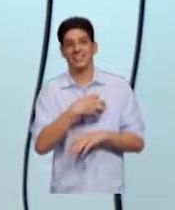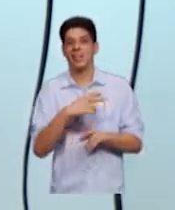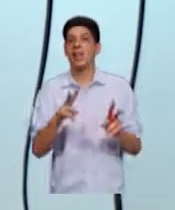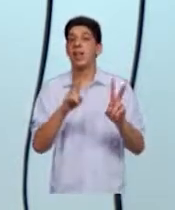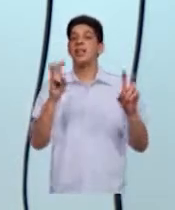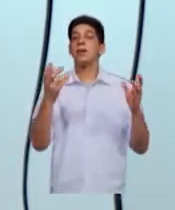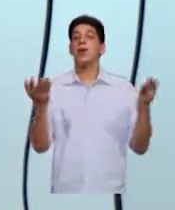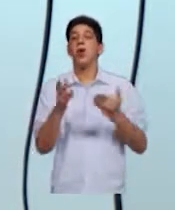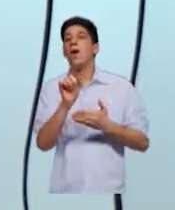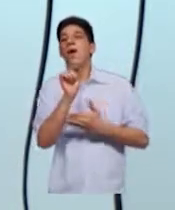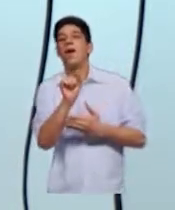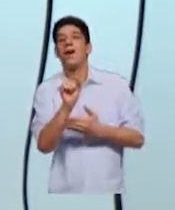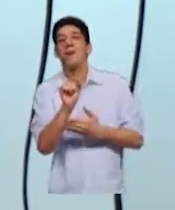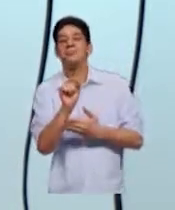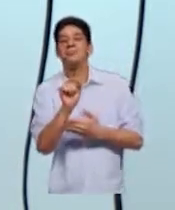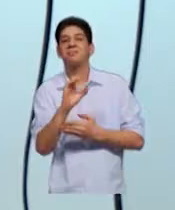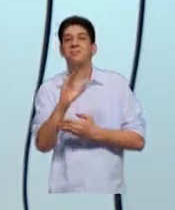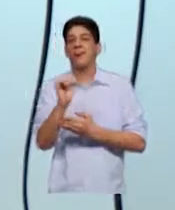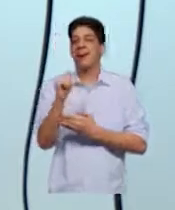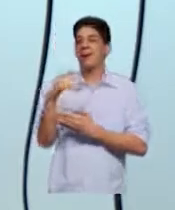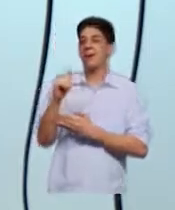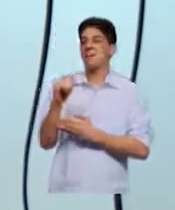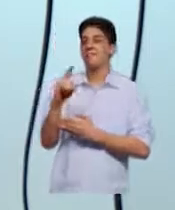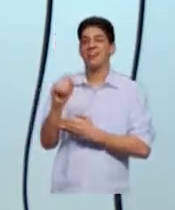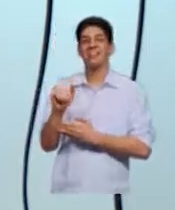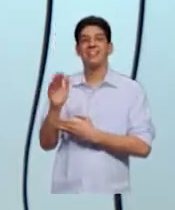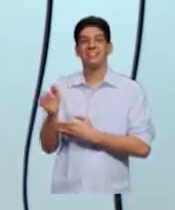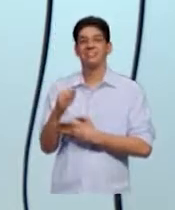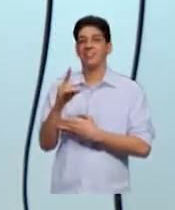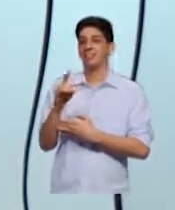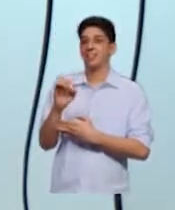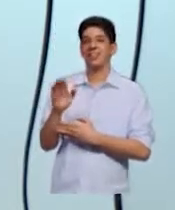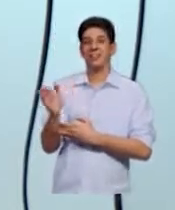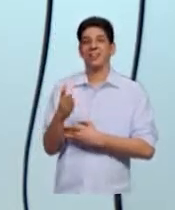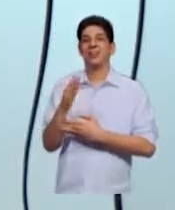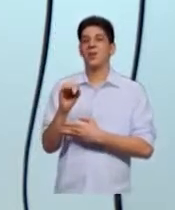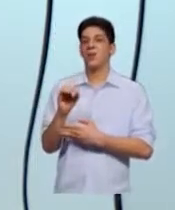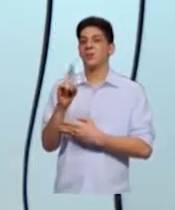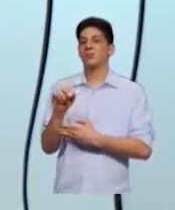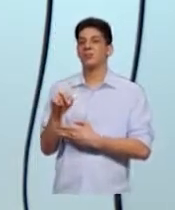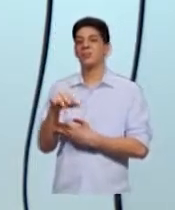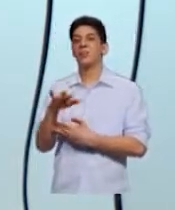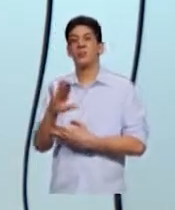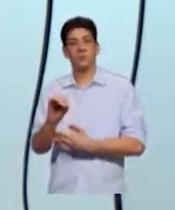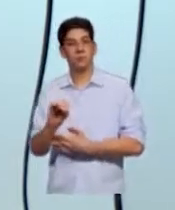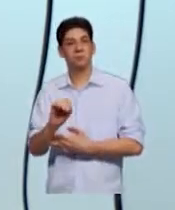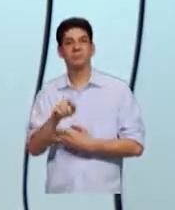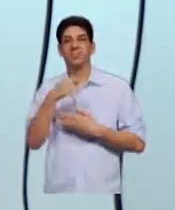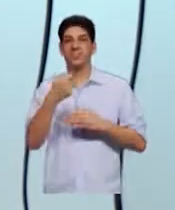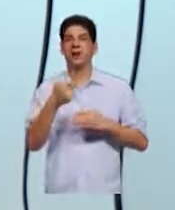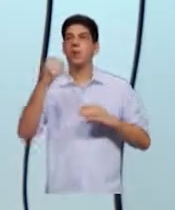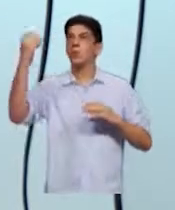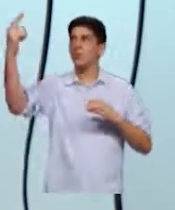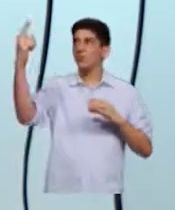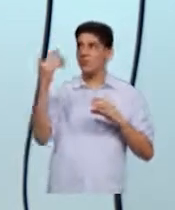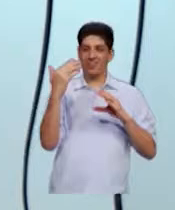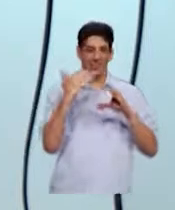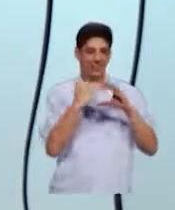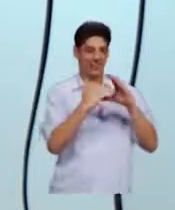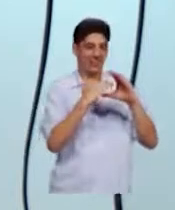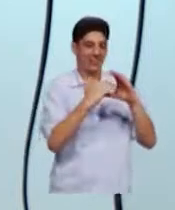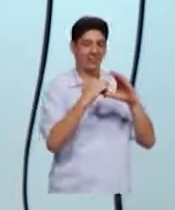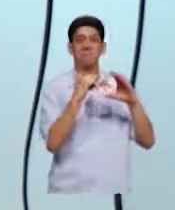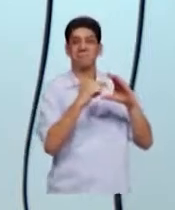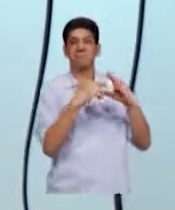da aula de hoje é sobre camada de ozônio. Vamos hoje identificar, conhecer